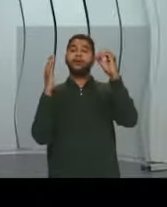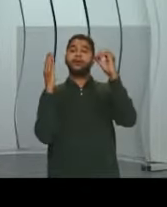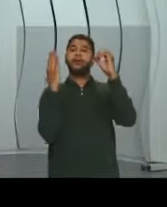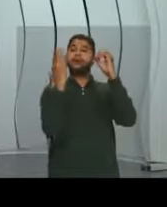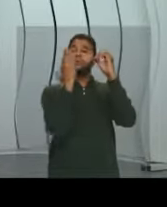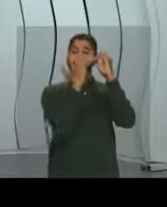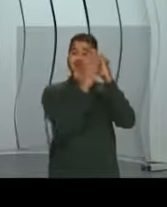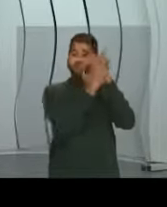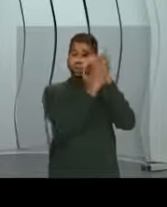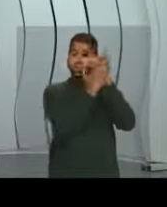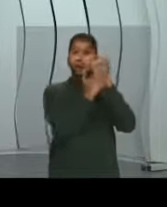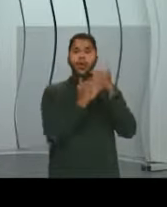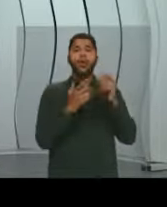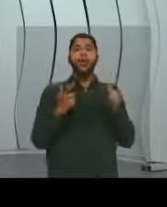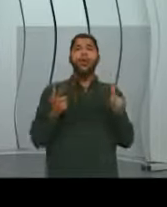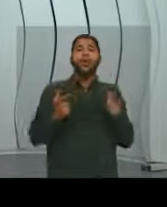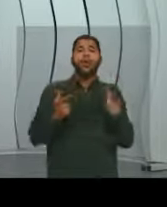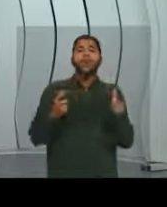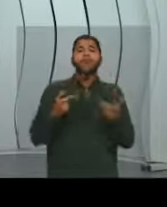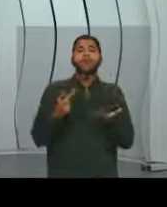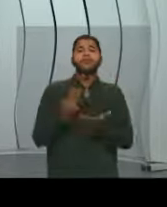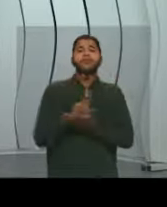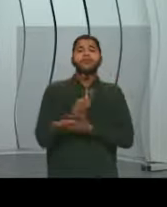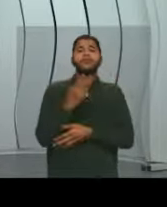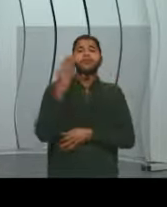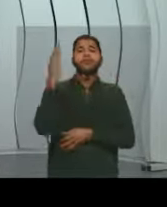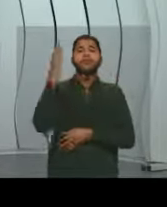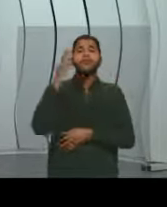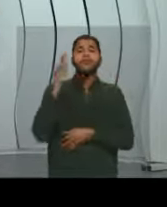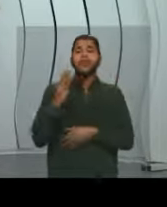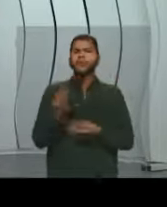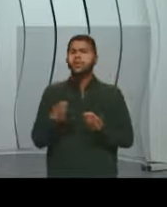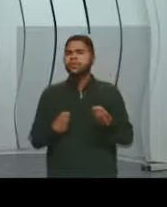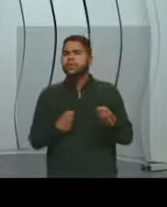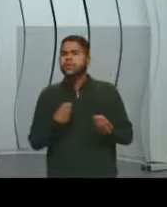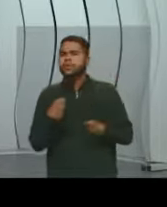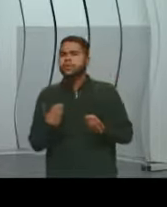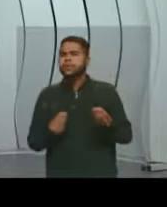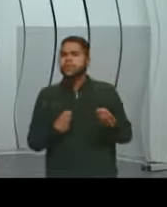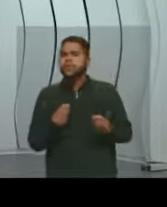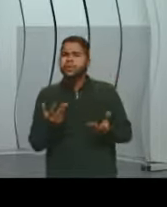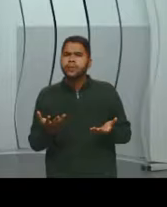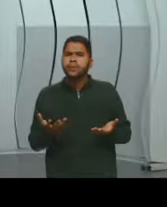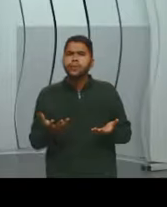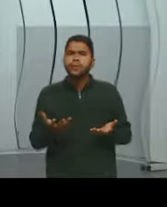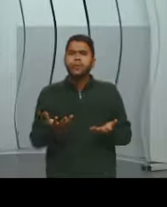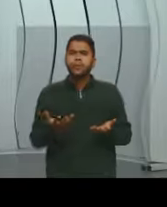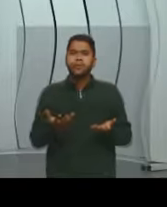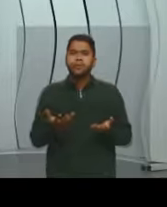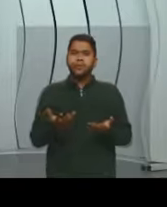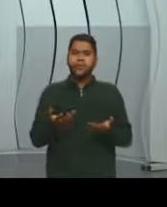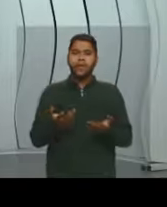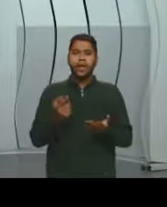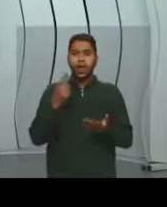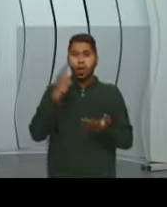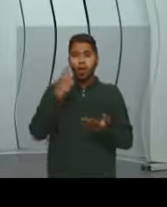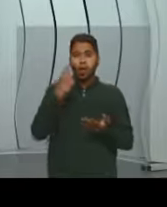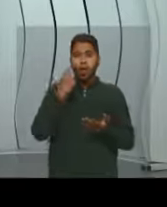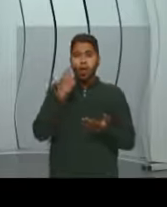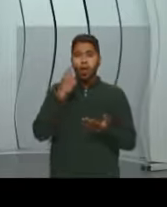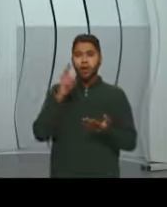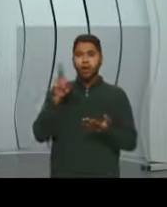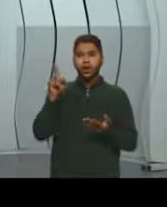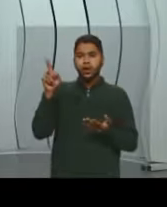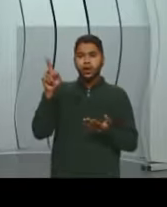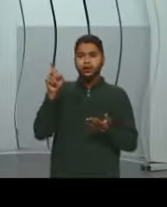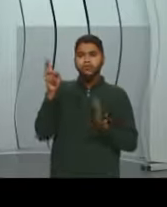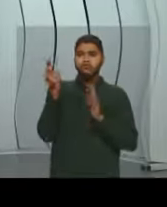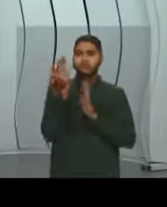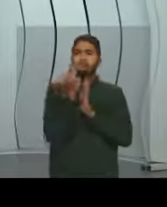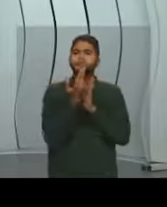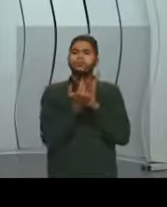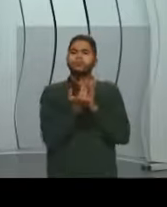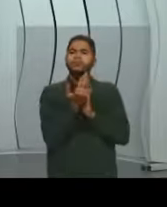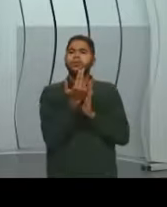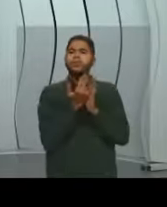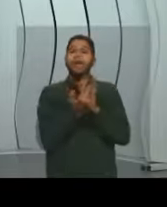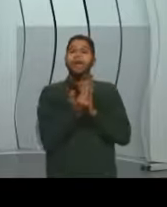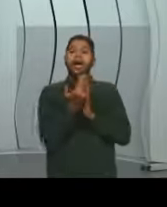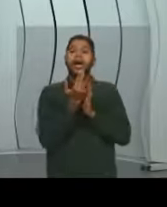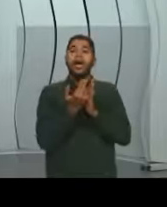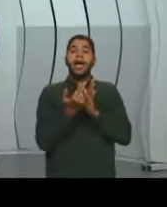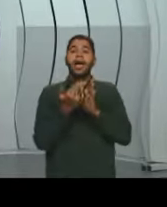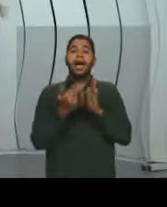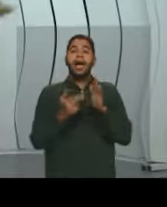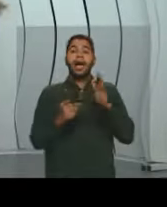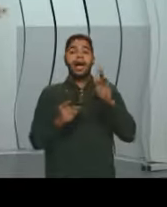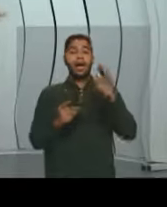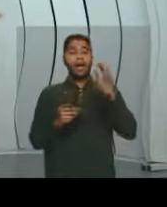está acontecendo esse eclipse no Brasil? Olha só, o eclipse, olha a Lua. Onde está a Lua?